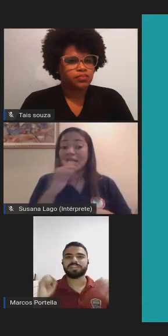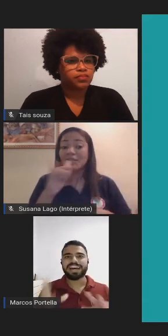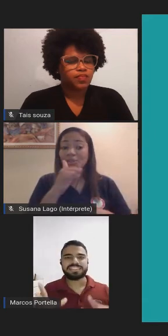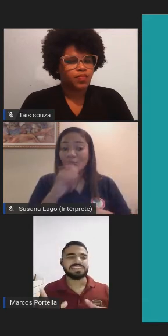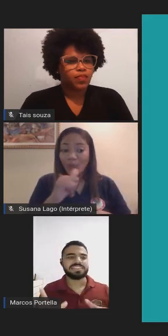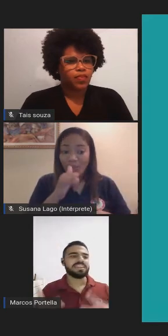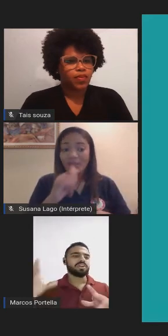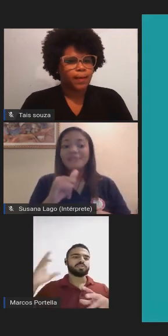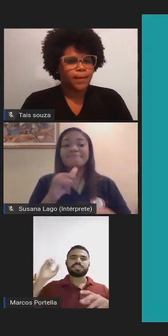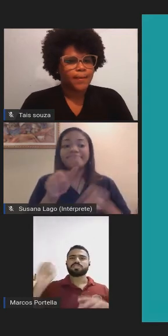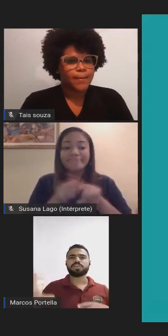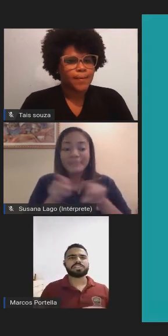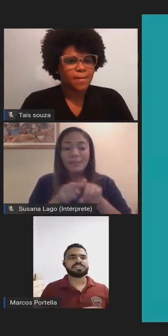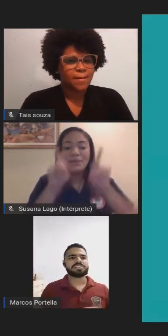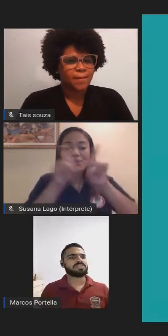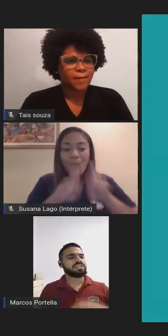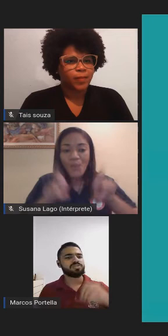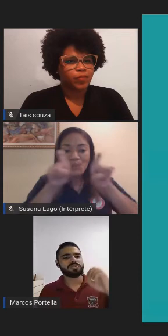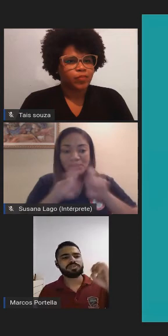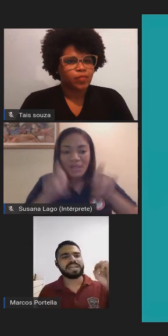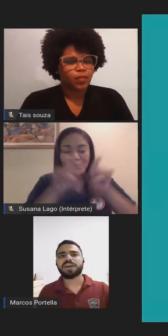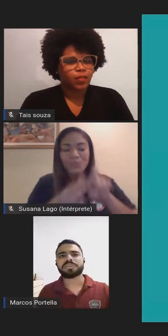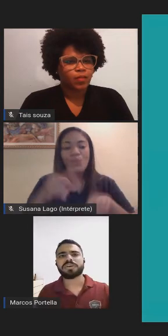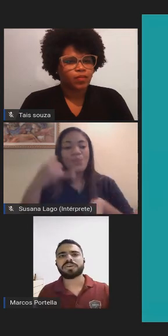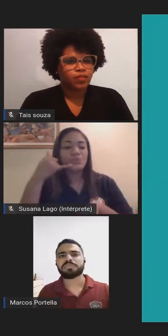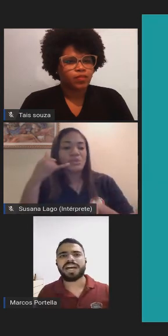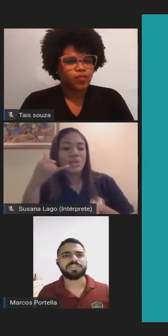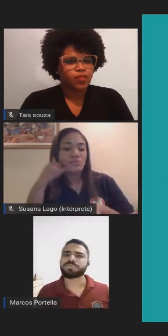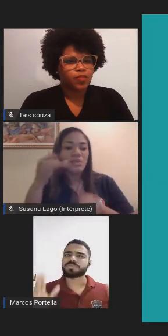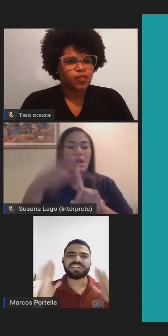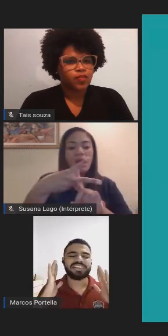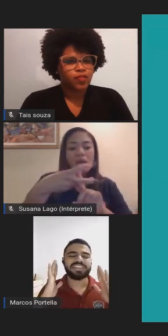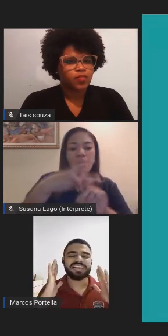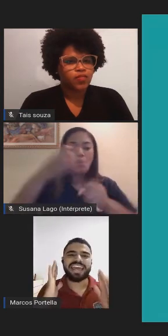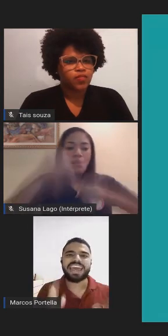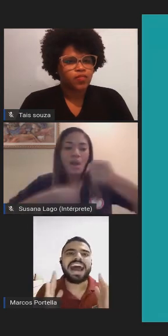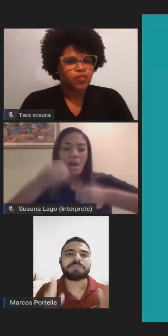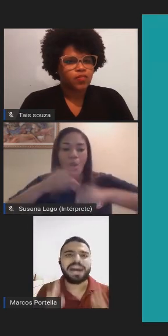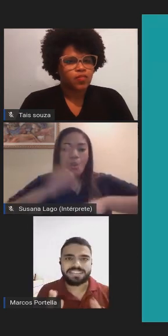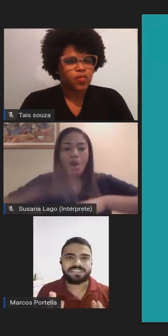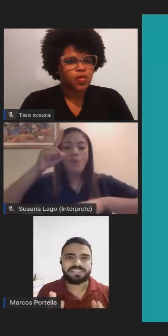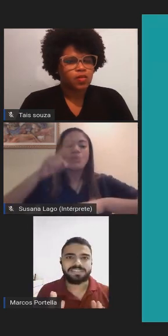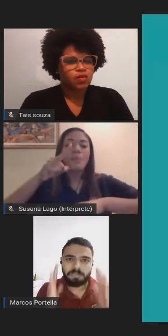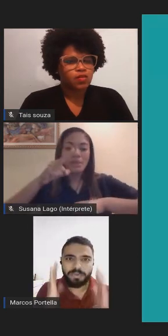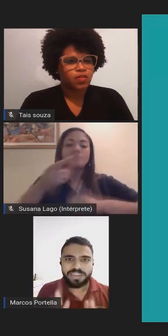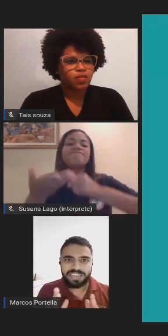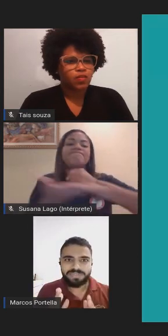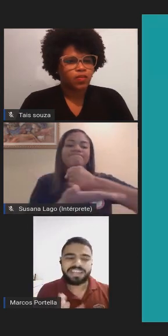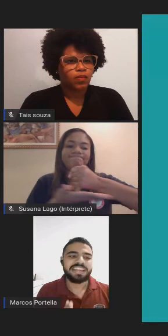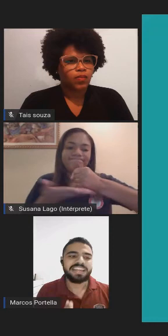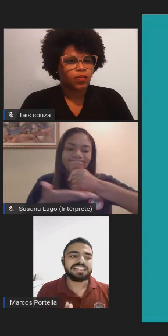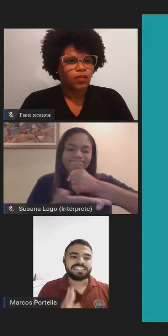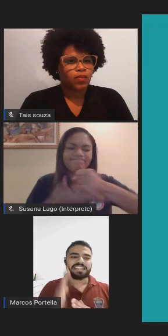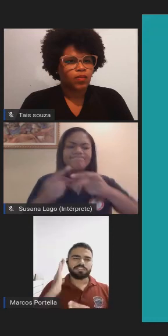dos celulares, dos sensores, dos carros automáticos. É a base. Por